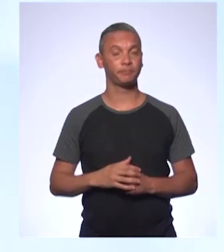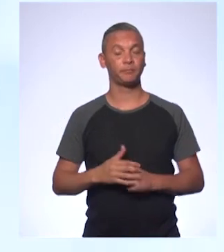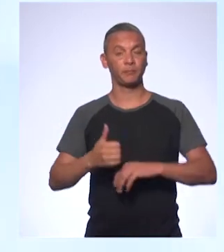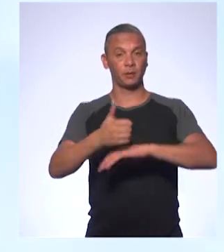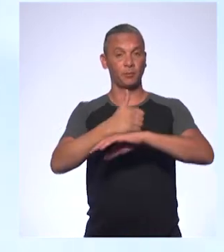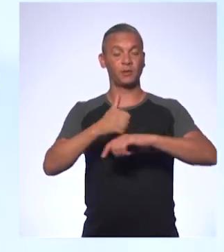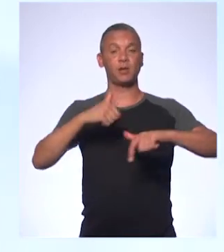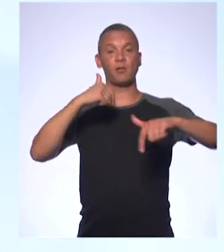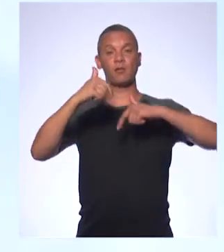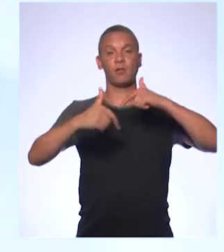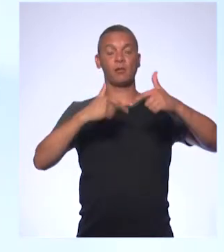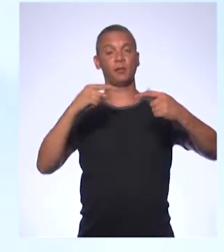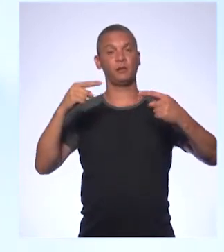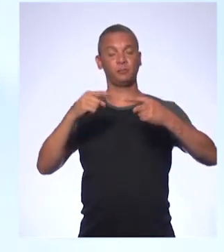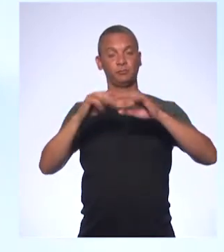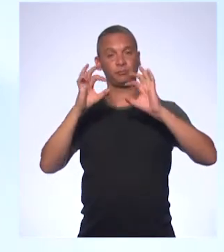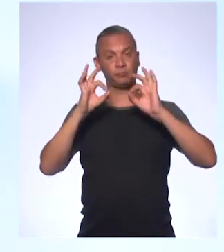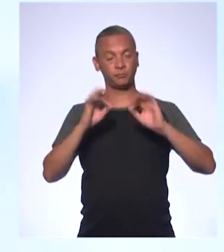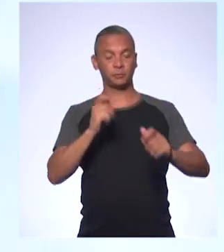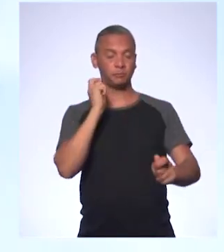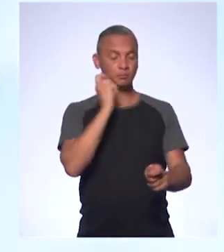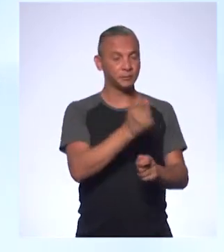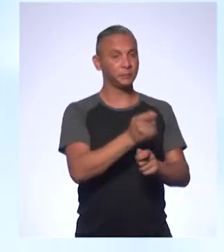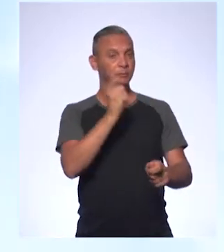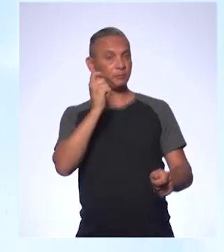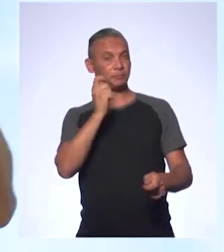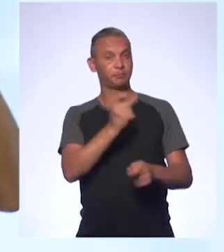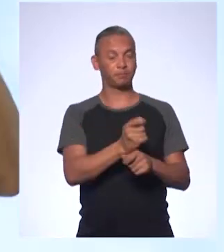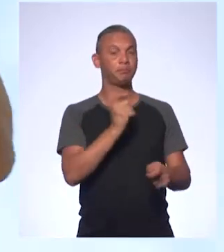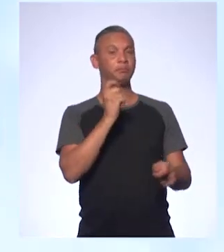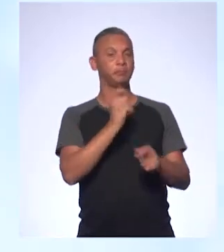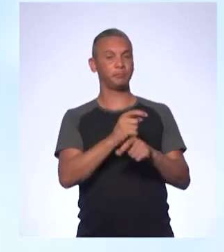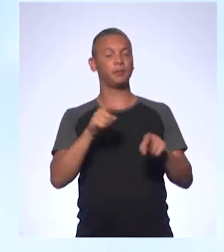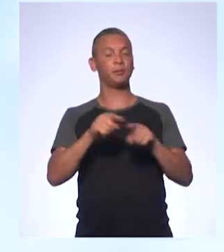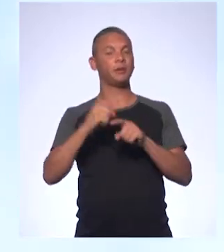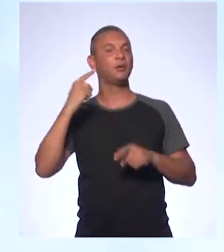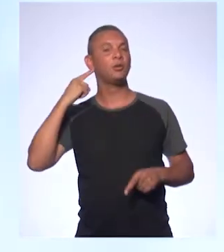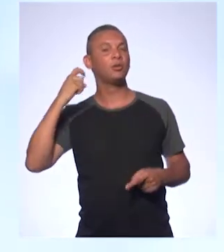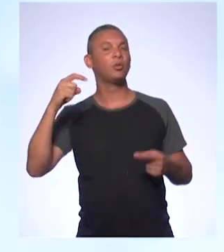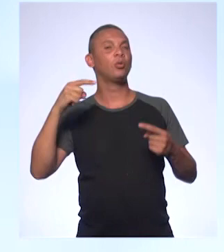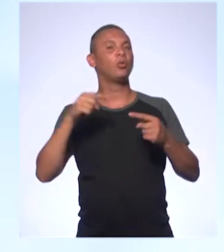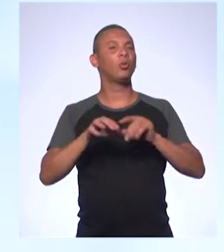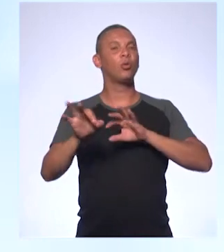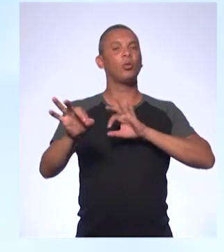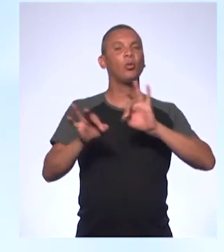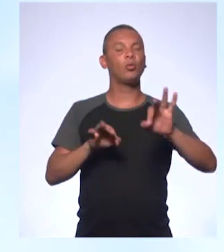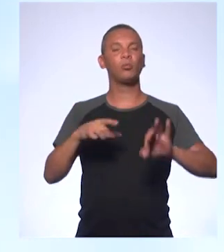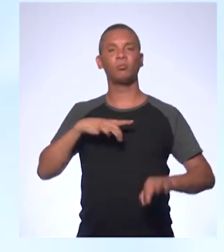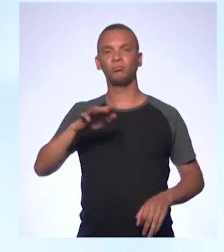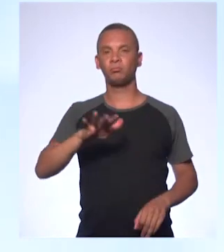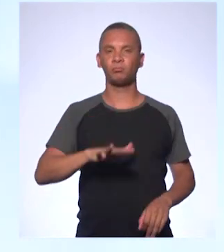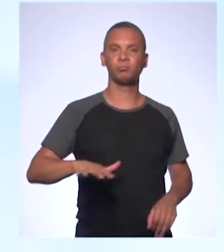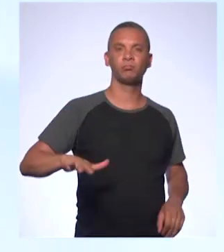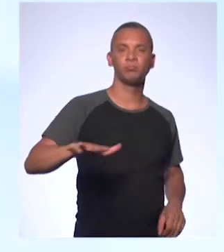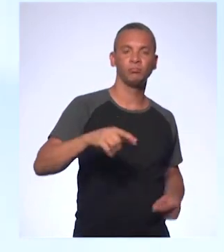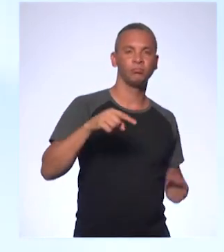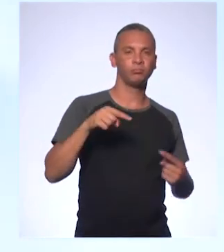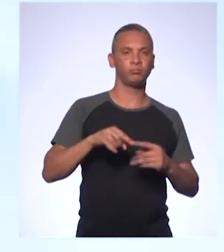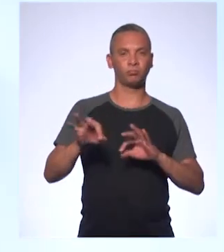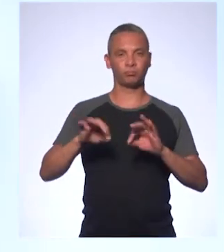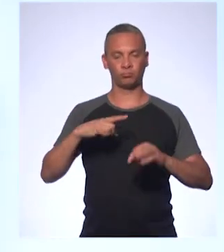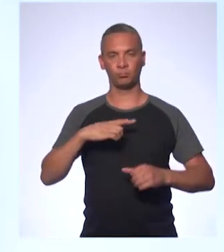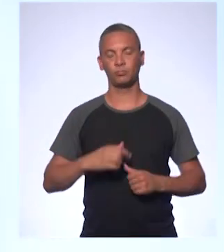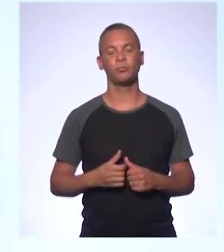que trabalha, o pedreiro, né, batendo ali na pedra. Então, ele associa o som, todo esse som do